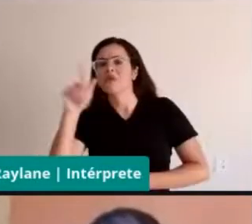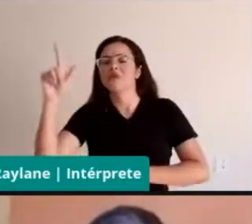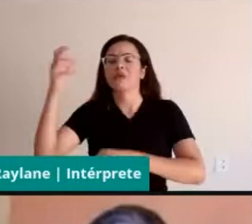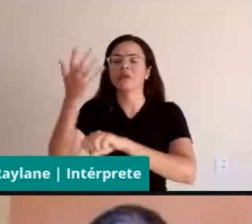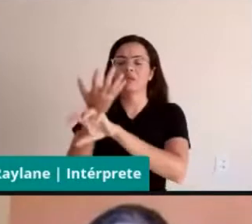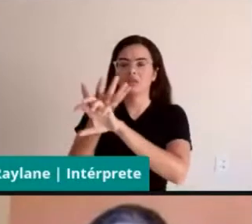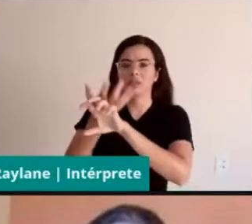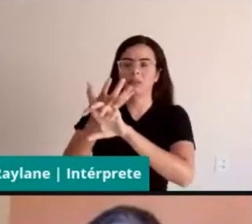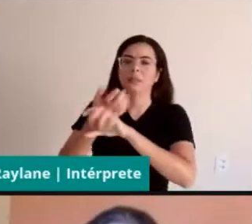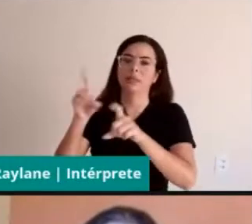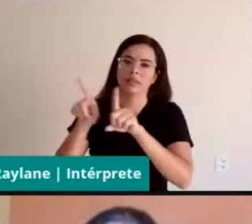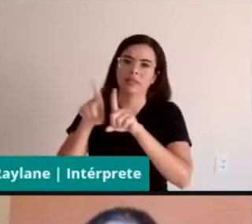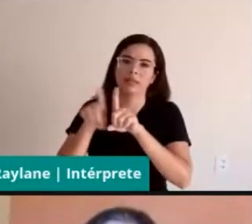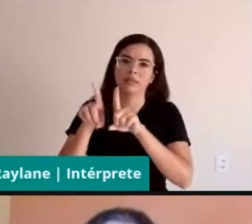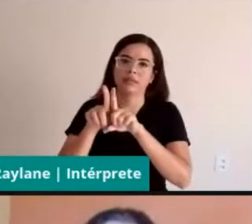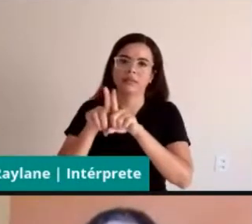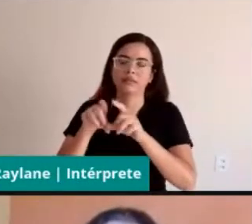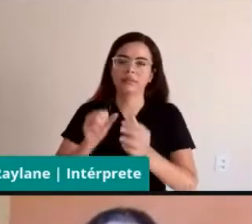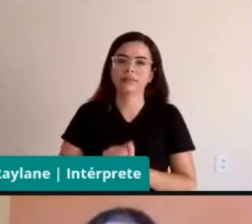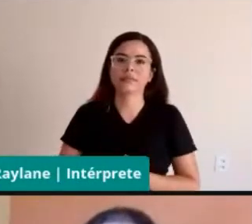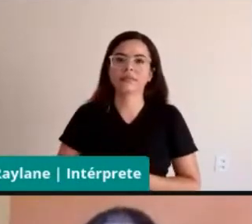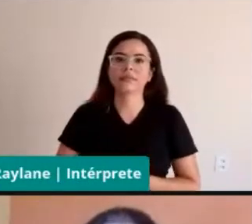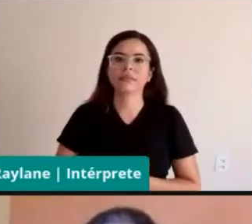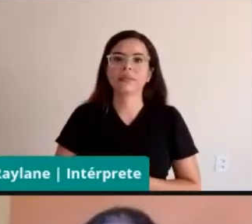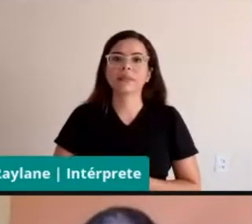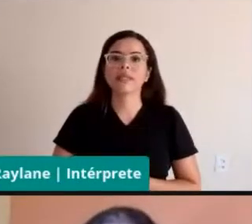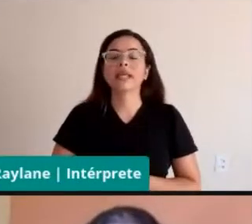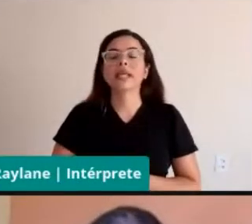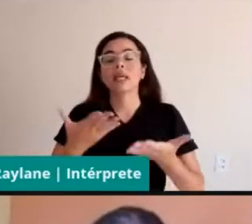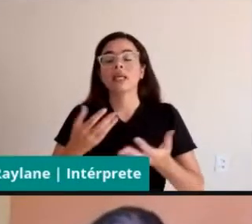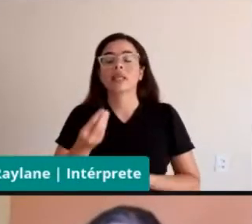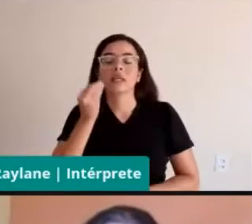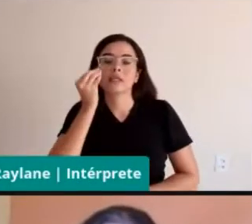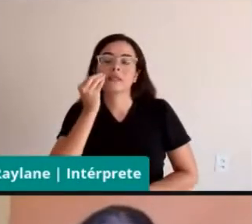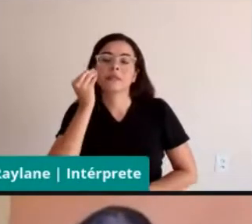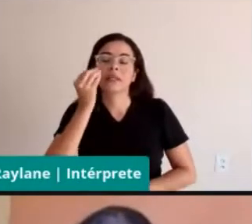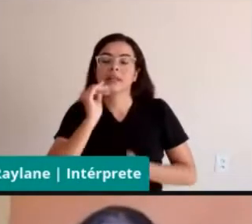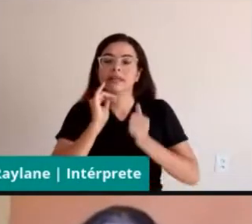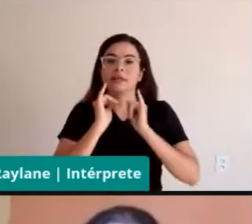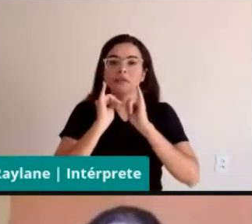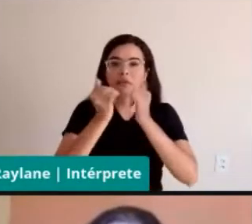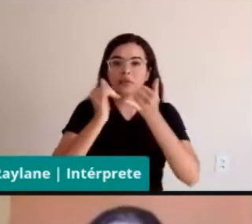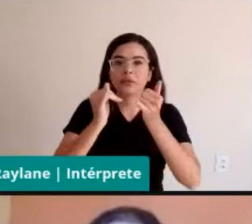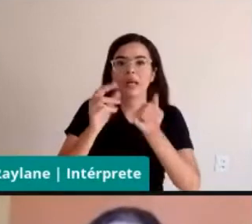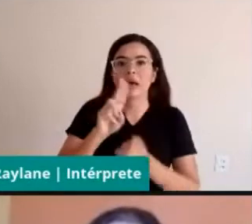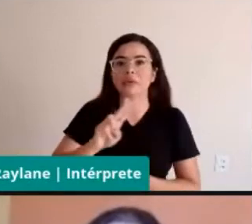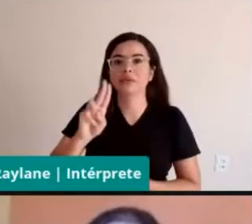disciplinas, e fazer um pouco do relato da minha experiência utilizando o RPG.